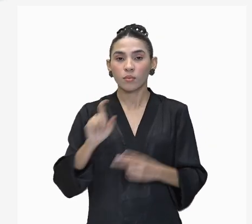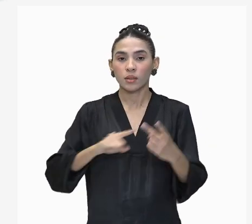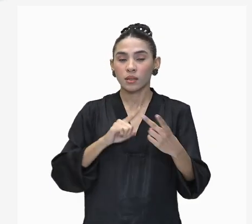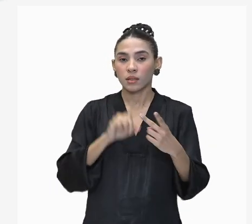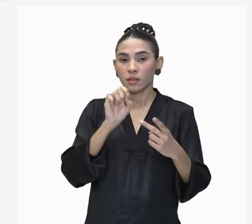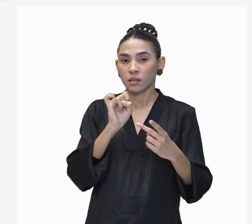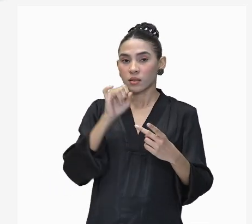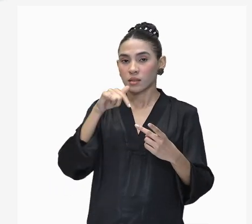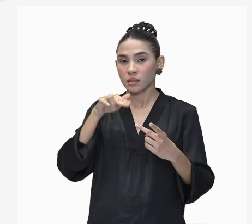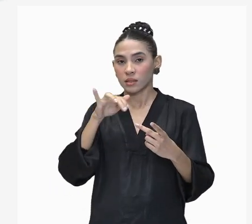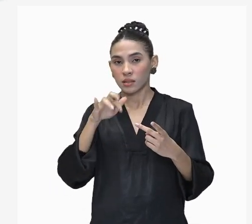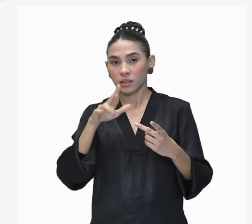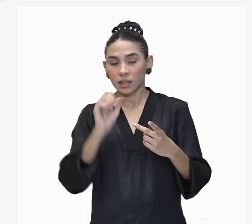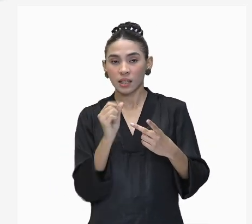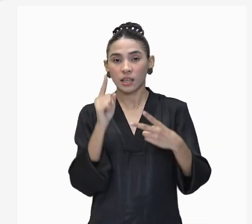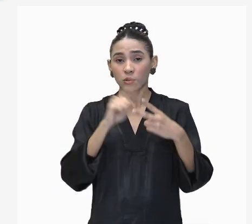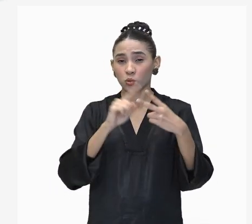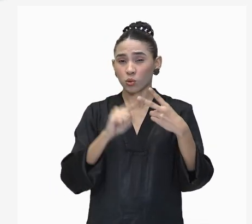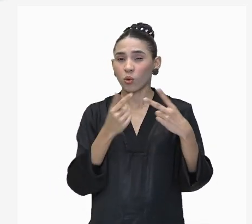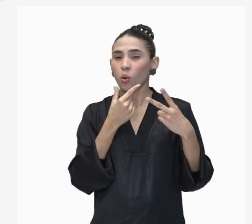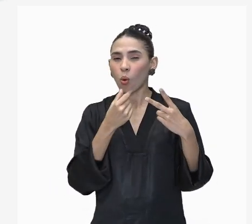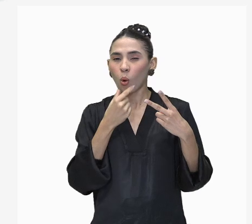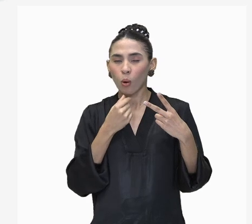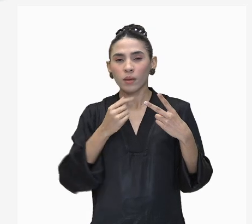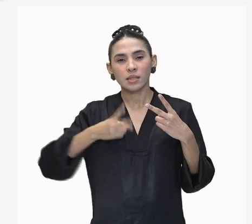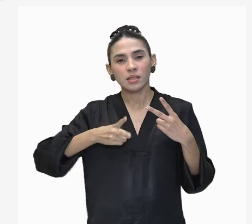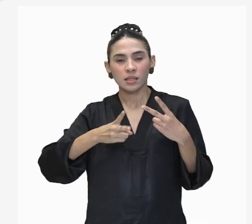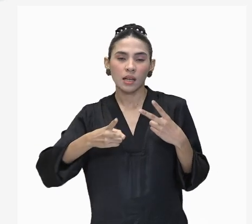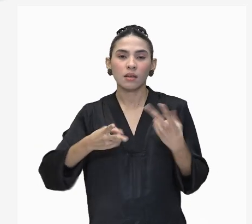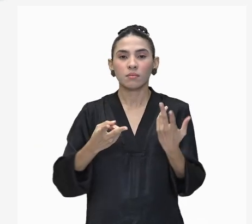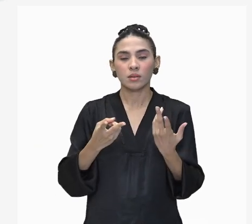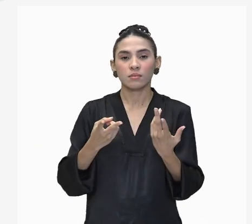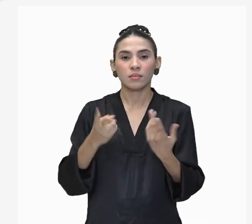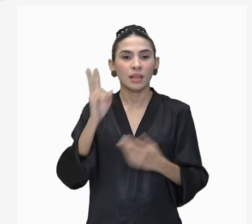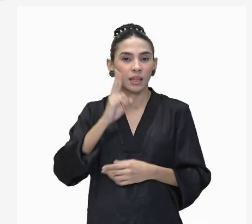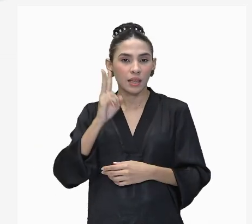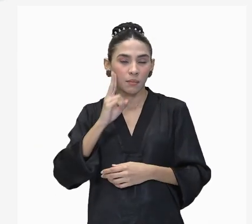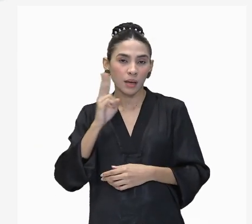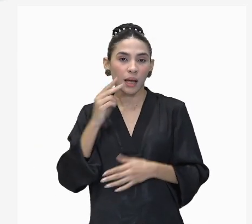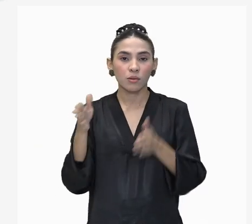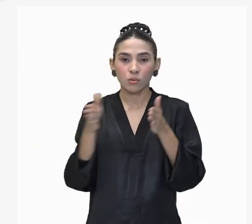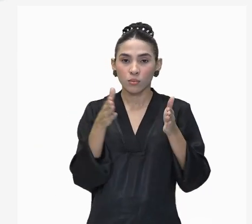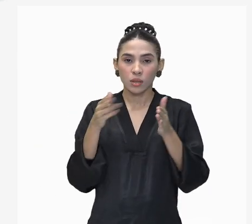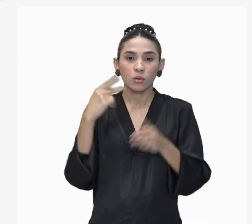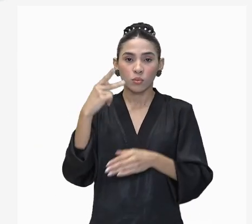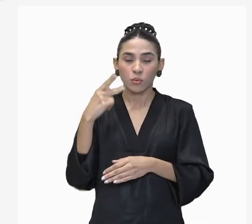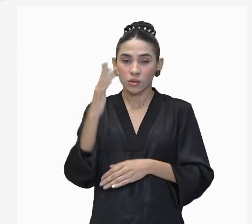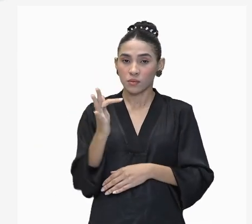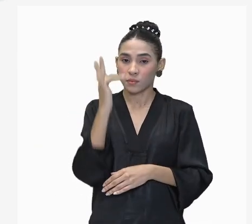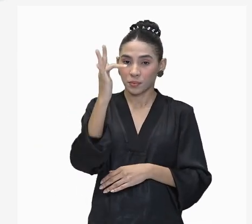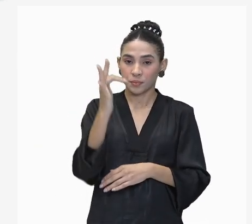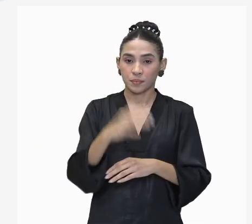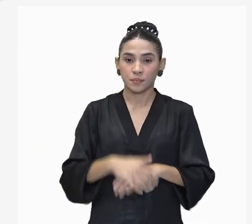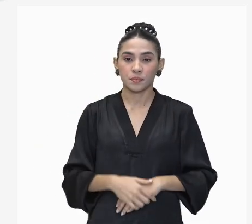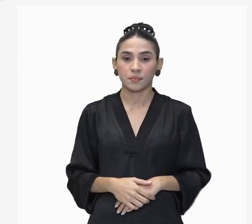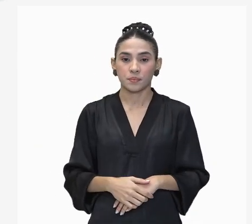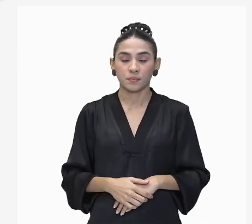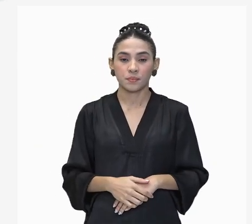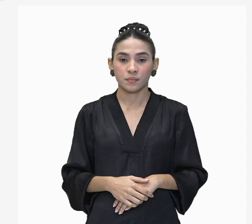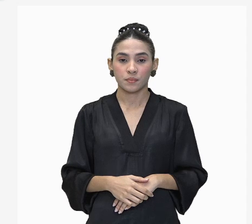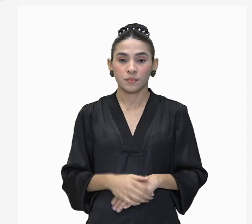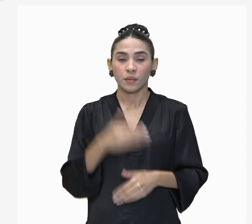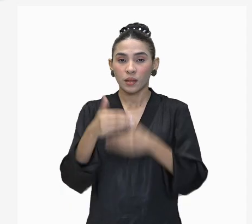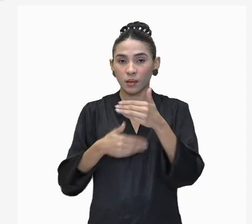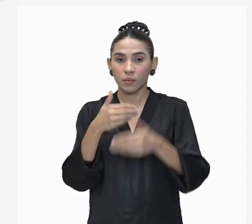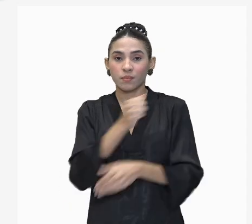vão ser bastante falados, bem emblemáticos durante a política futuramente, no decorrer ali do